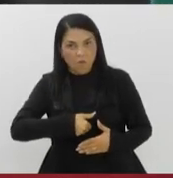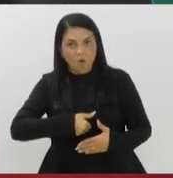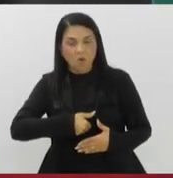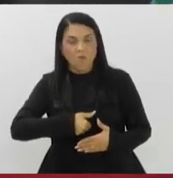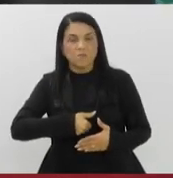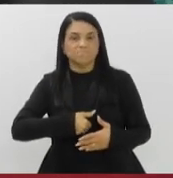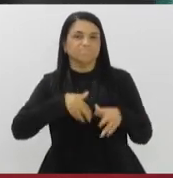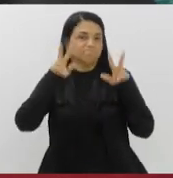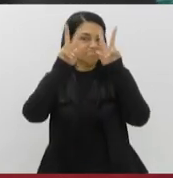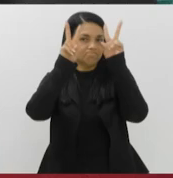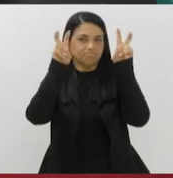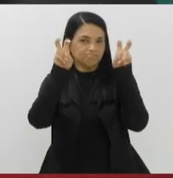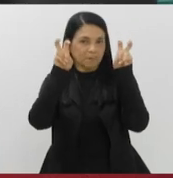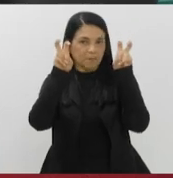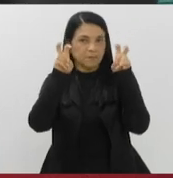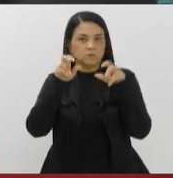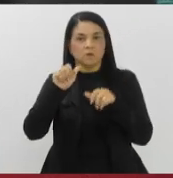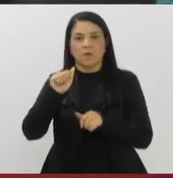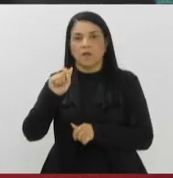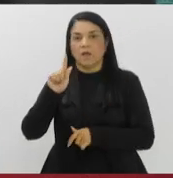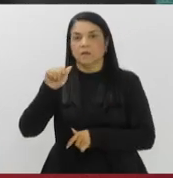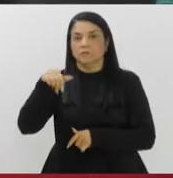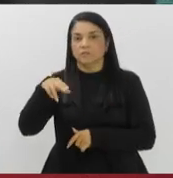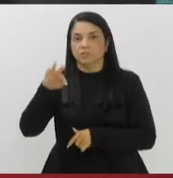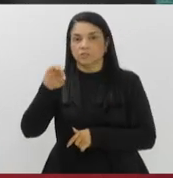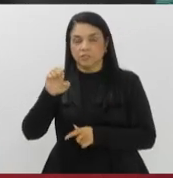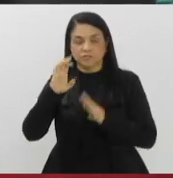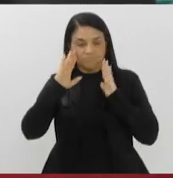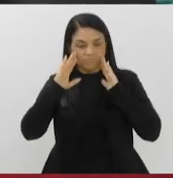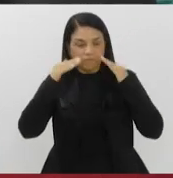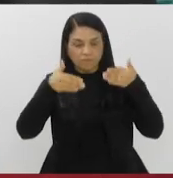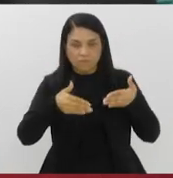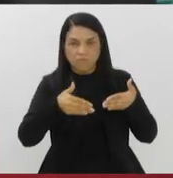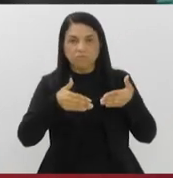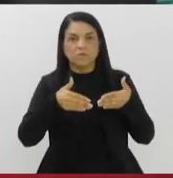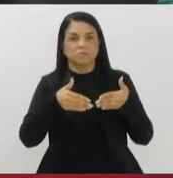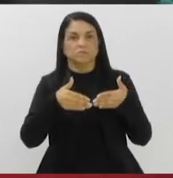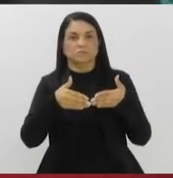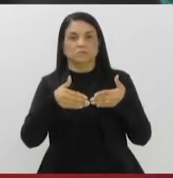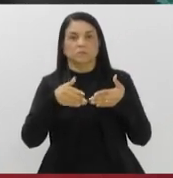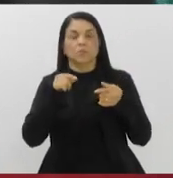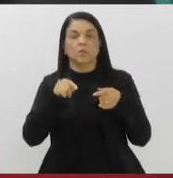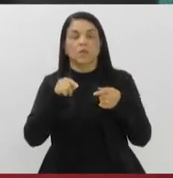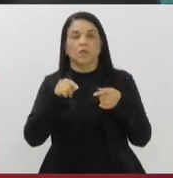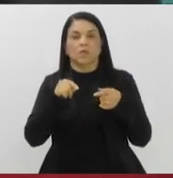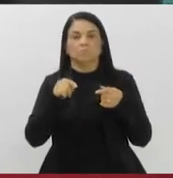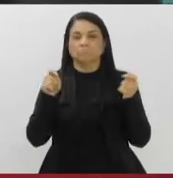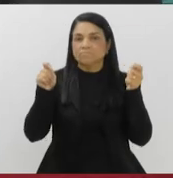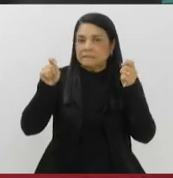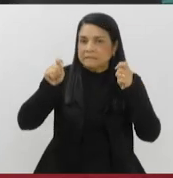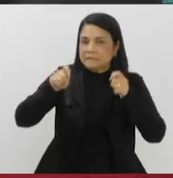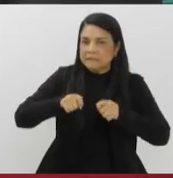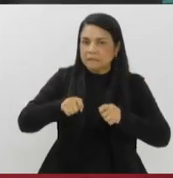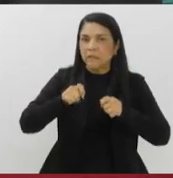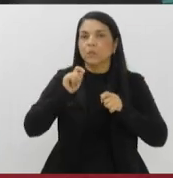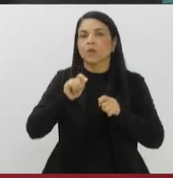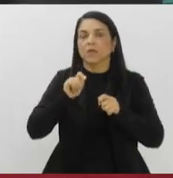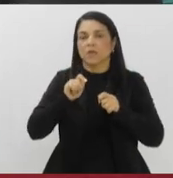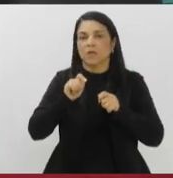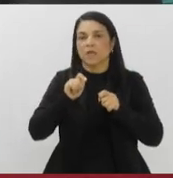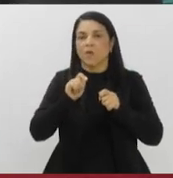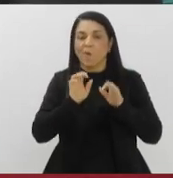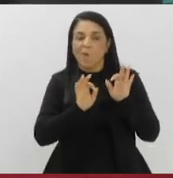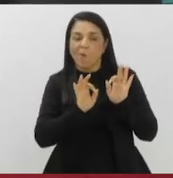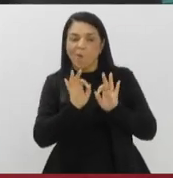do tema que esses agentes vão se voltar, traz a possibilidade da antecipação. Porque o que a gente